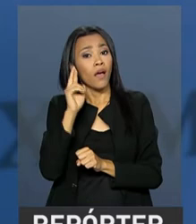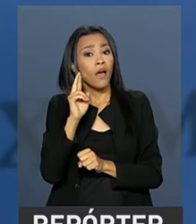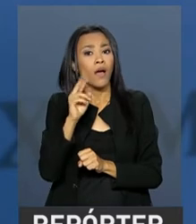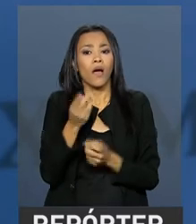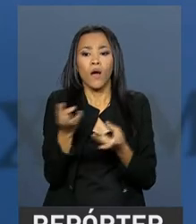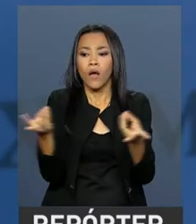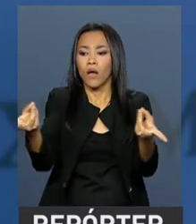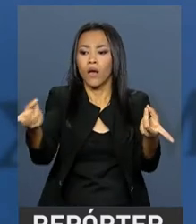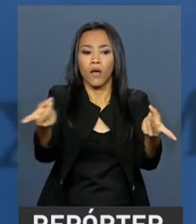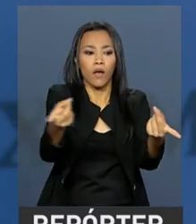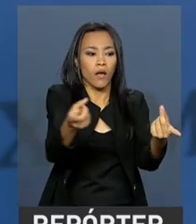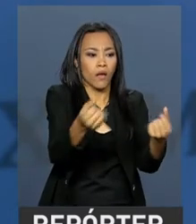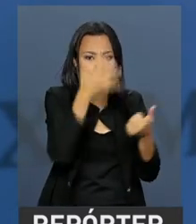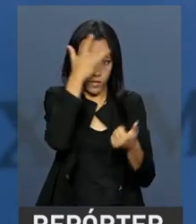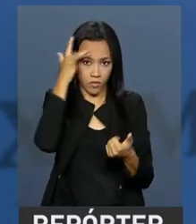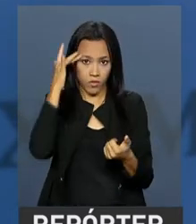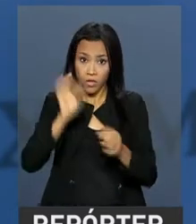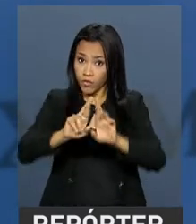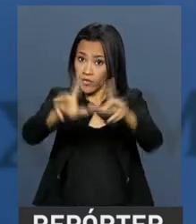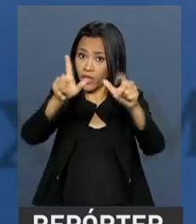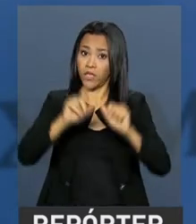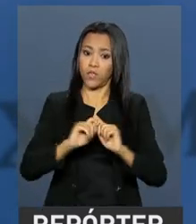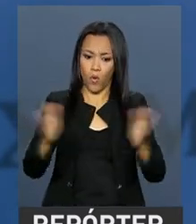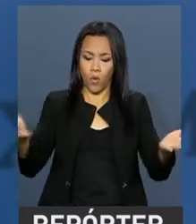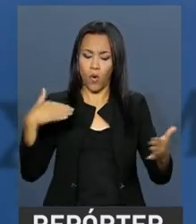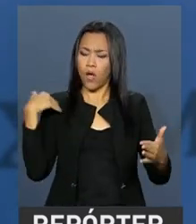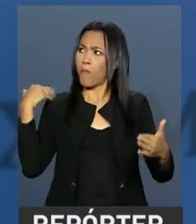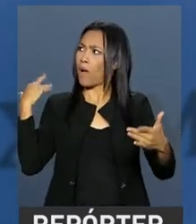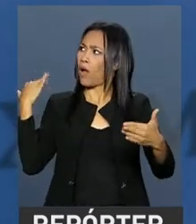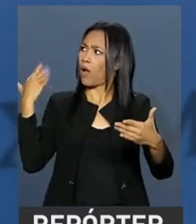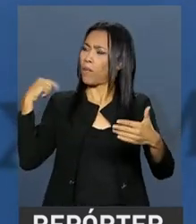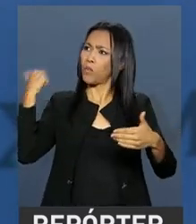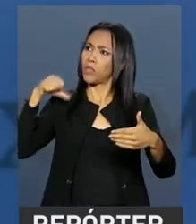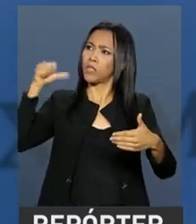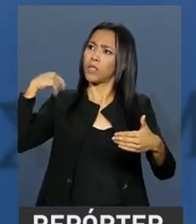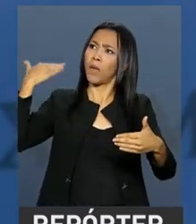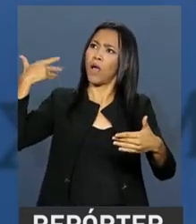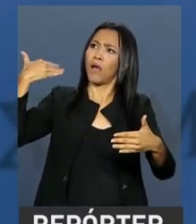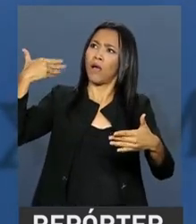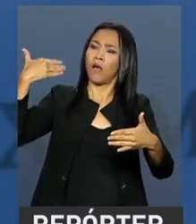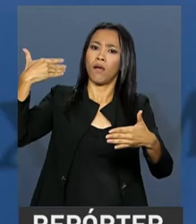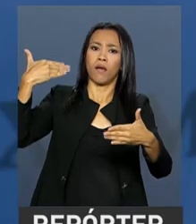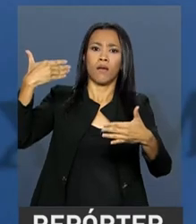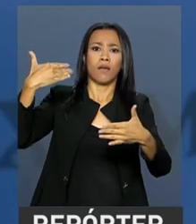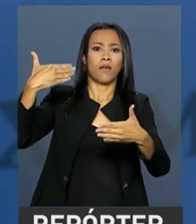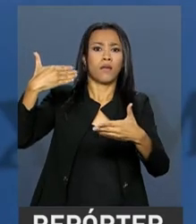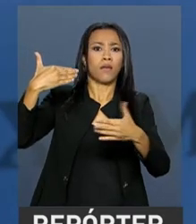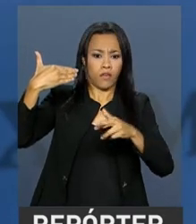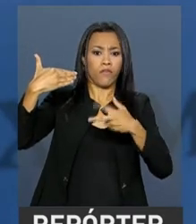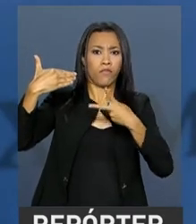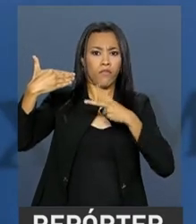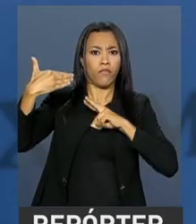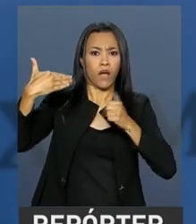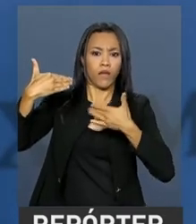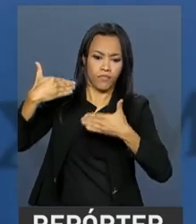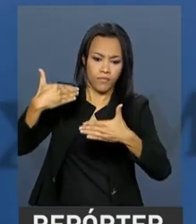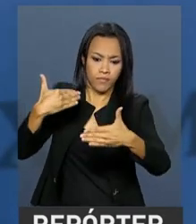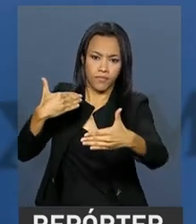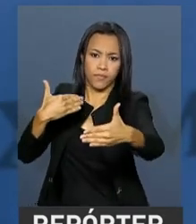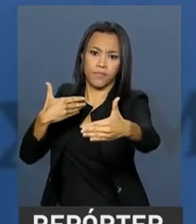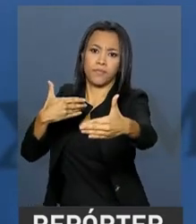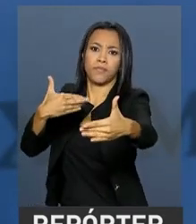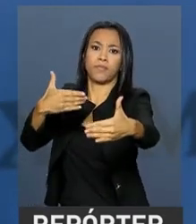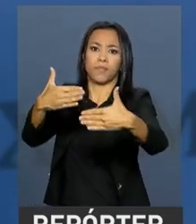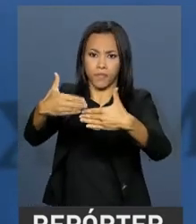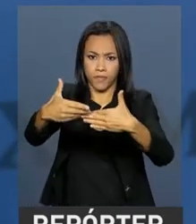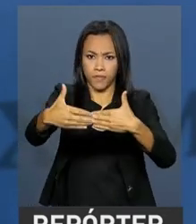completamente diferentes, né? Então, assim, com as mudanças que já aconteceram e com as mudanças que vão acontecer, que